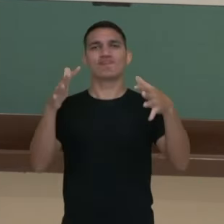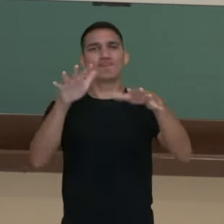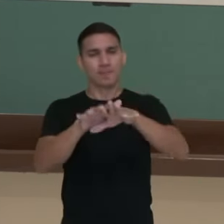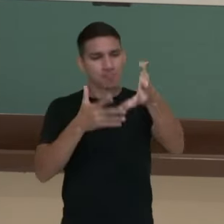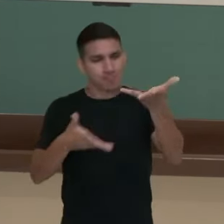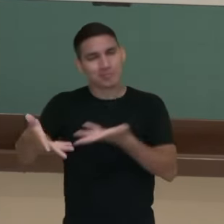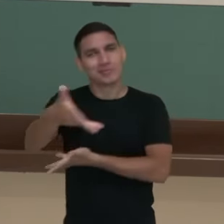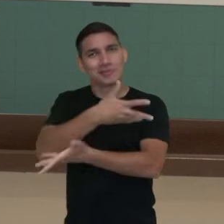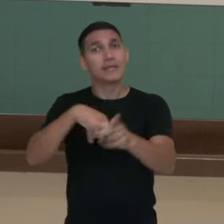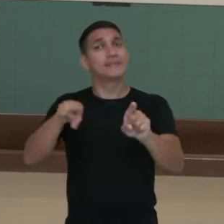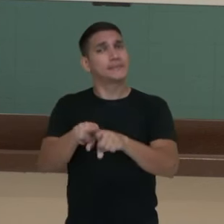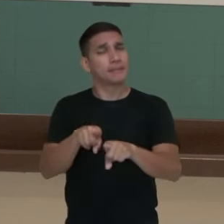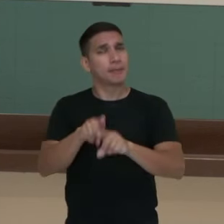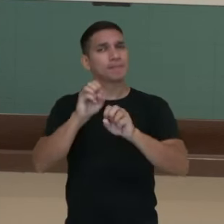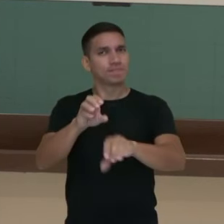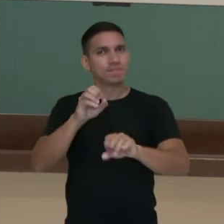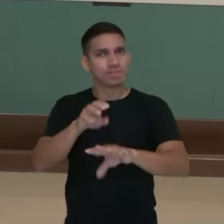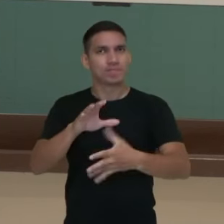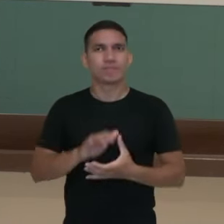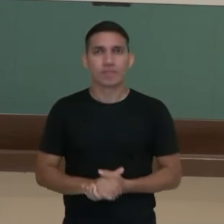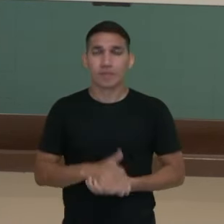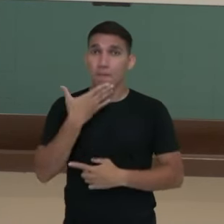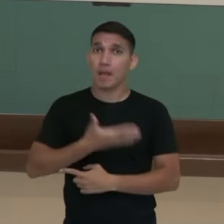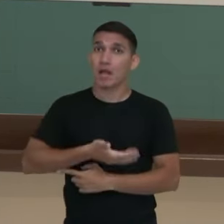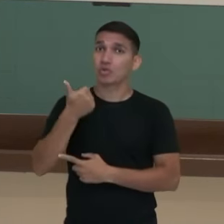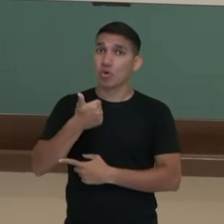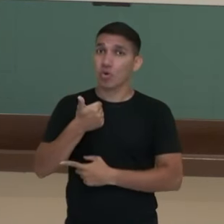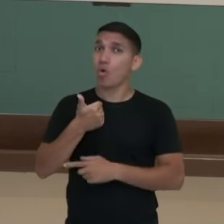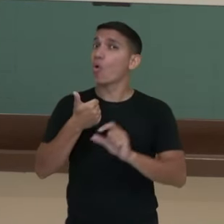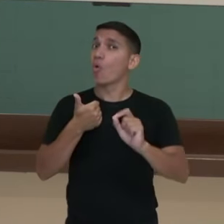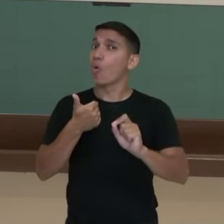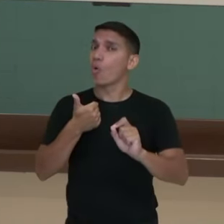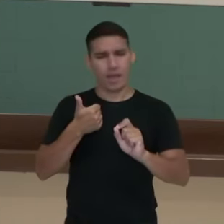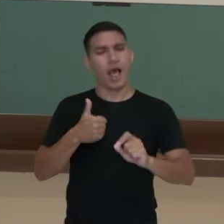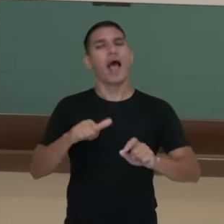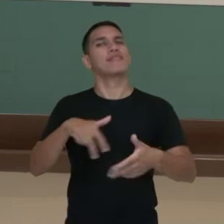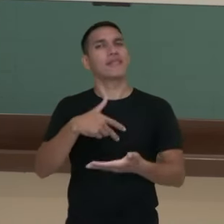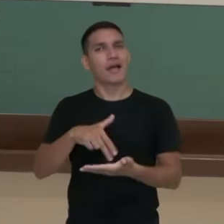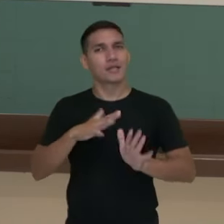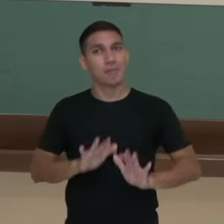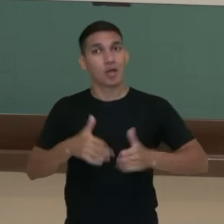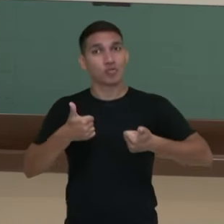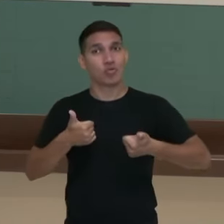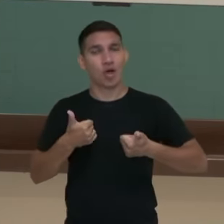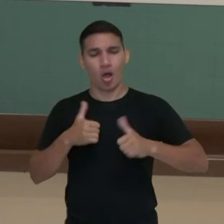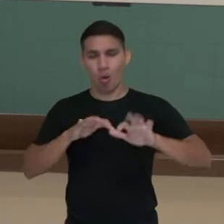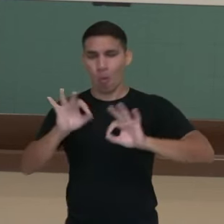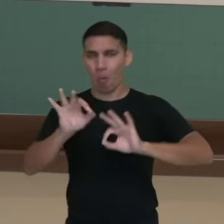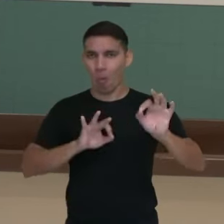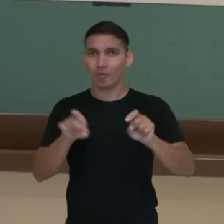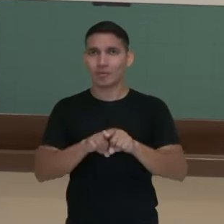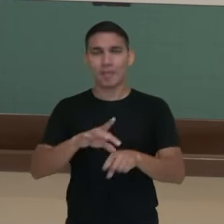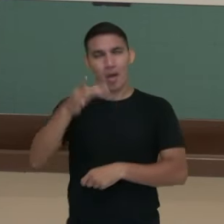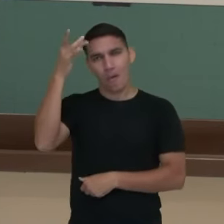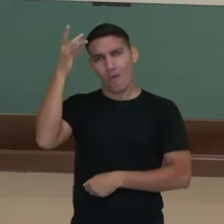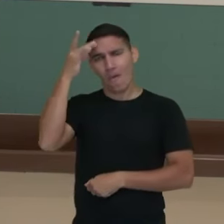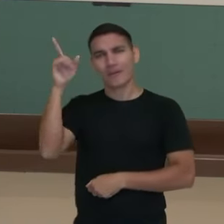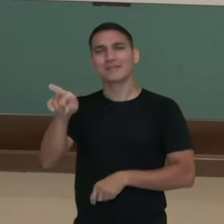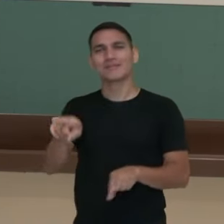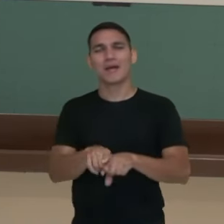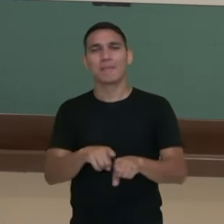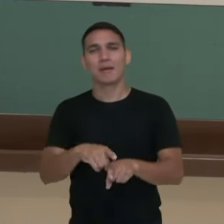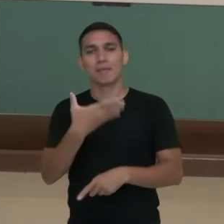integrar e educar. A dança melhora a nossa coordenação, nossa consciência e nossa expressão corporal.